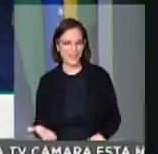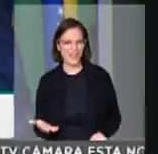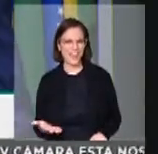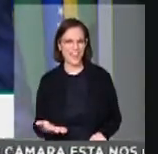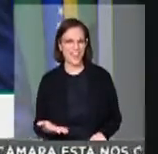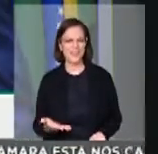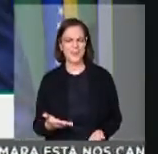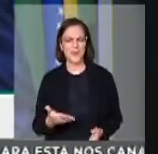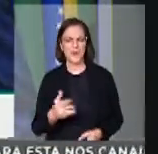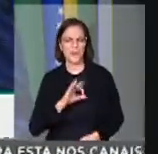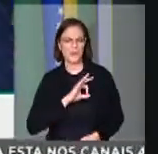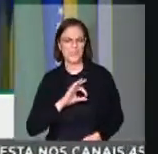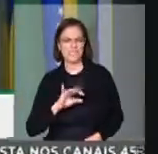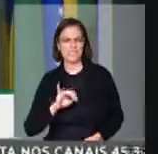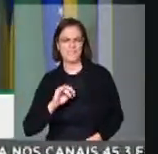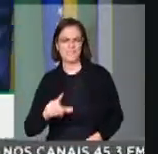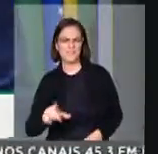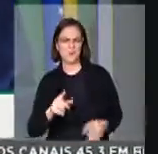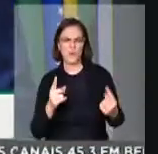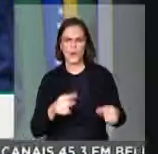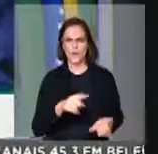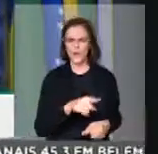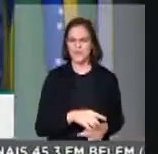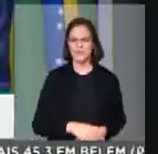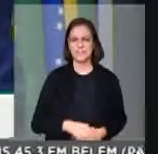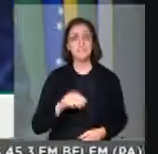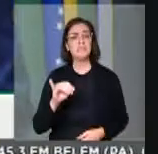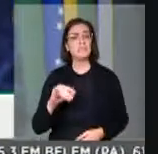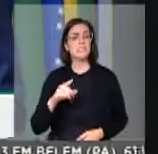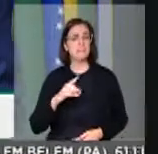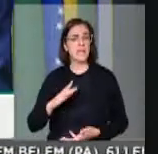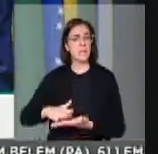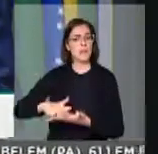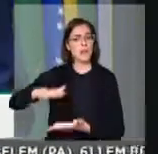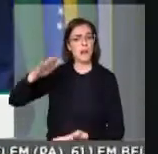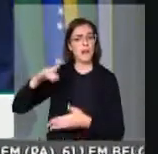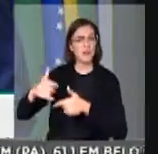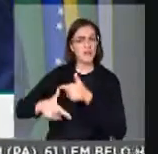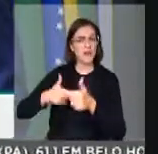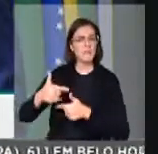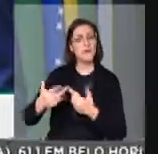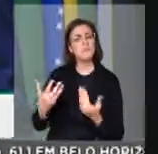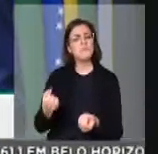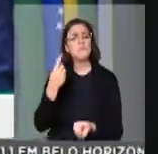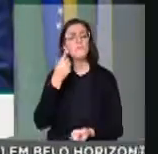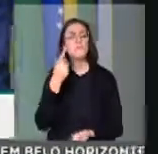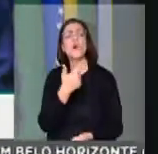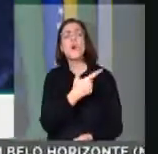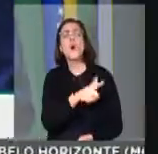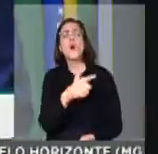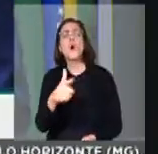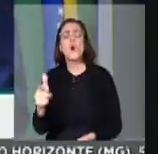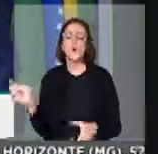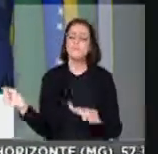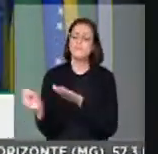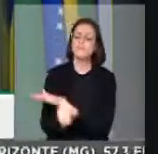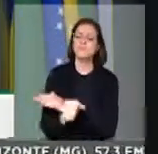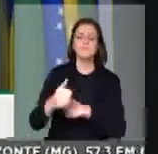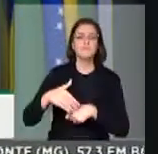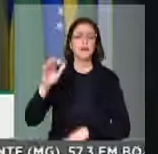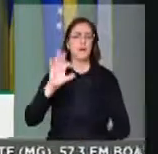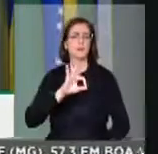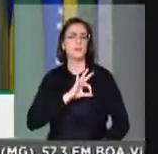perseguir quem estava fazendo seu trabalho se tem inquérito aberto vamos fazer o debate para a sec para desligar delegacias contratar policiais